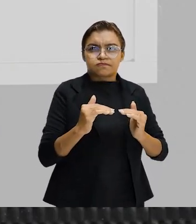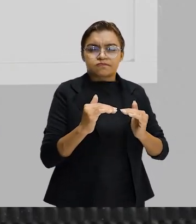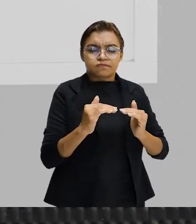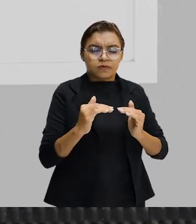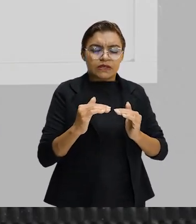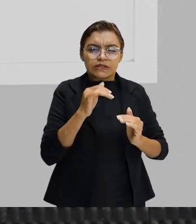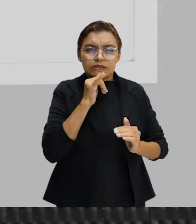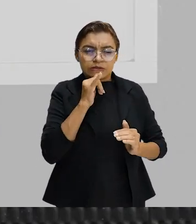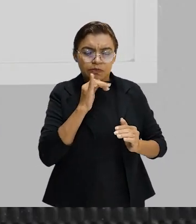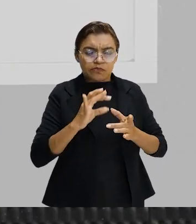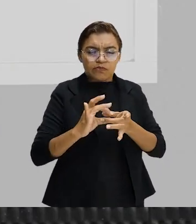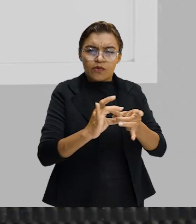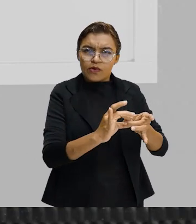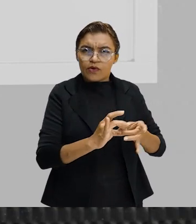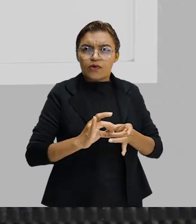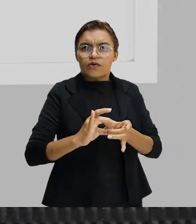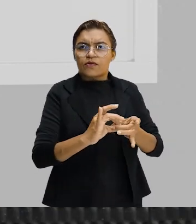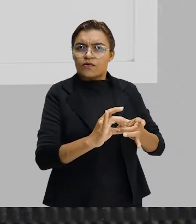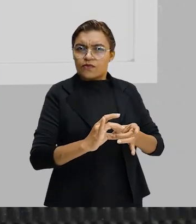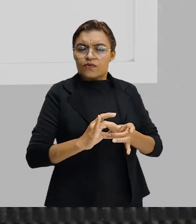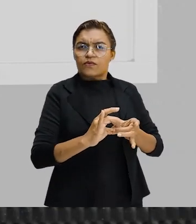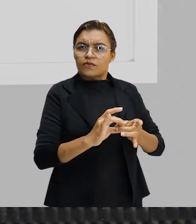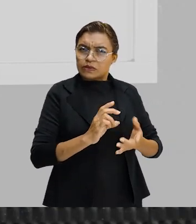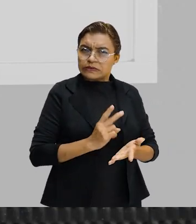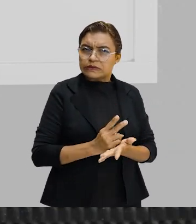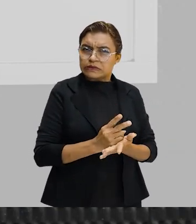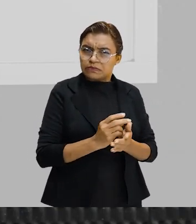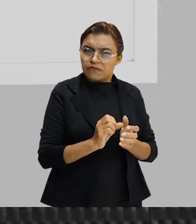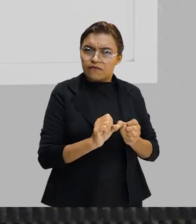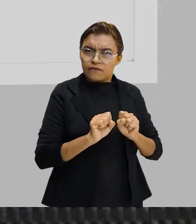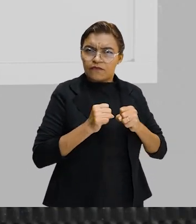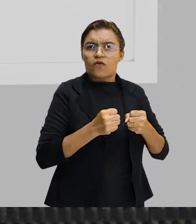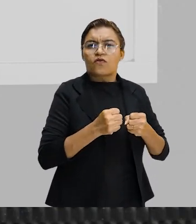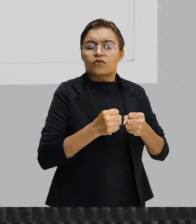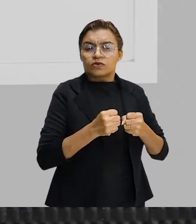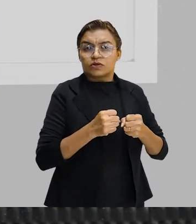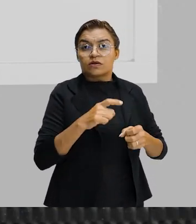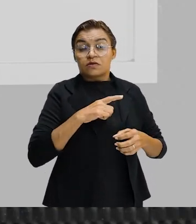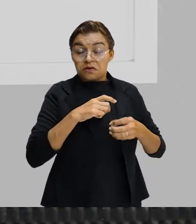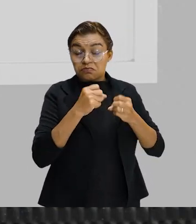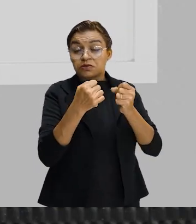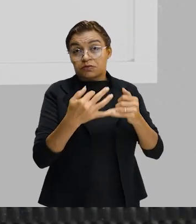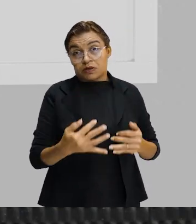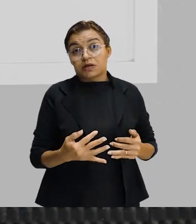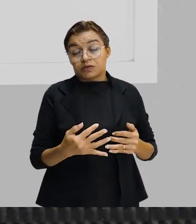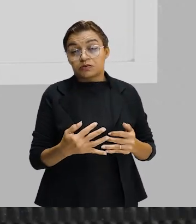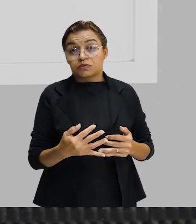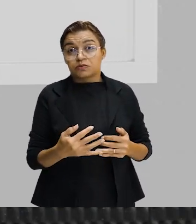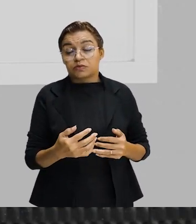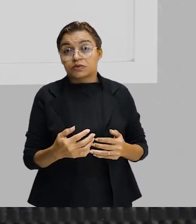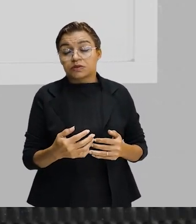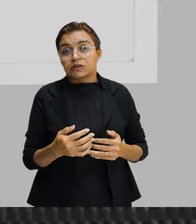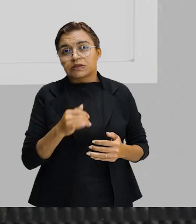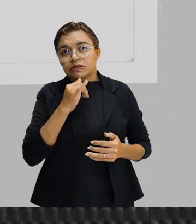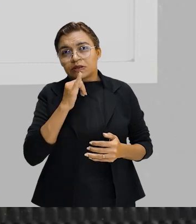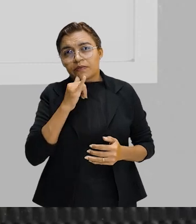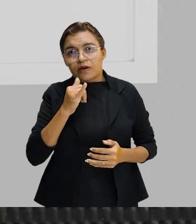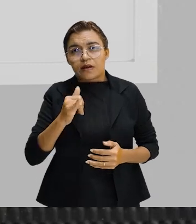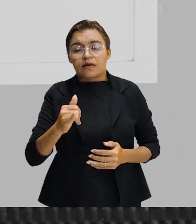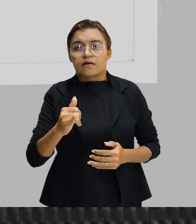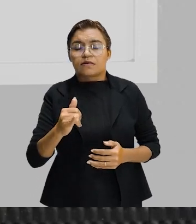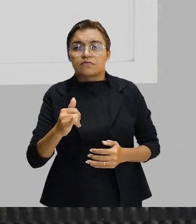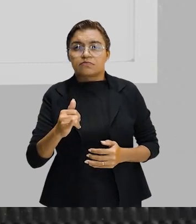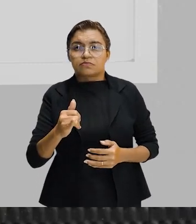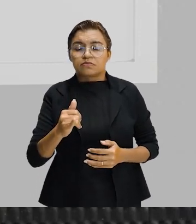muito intensa, certo? E isso tem explicações, Pode ter explicações eletromagnéticas